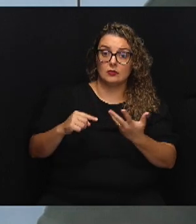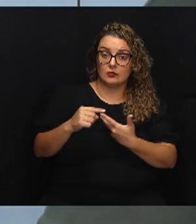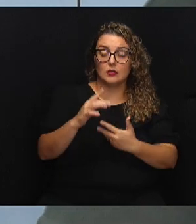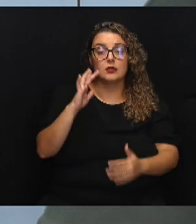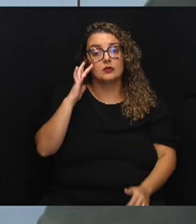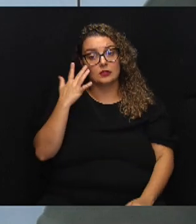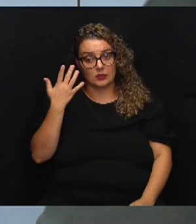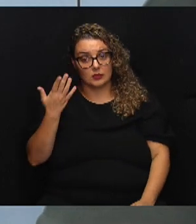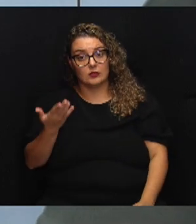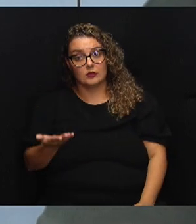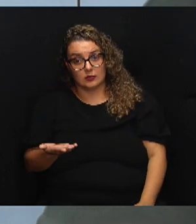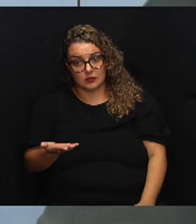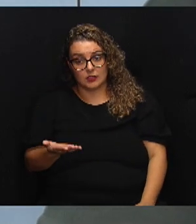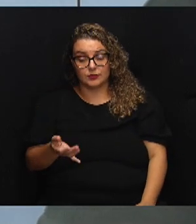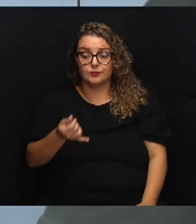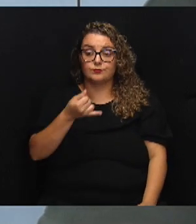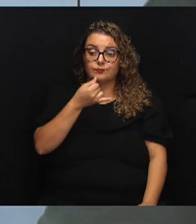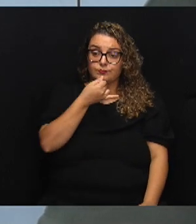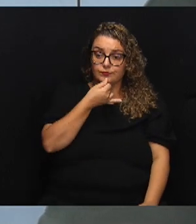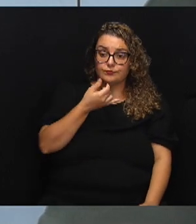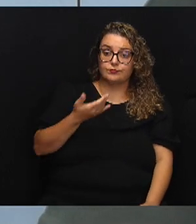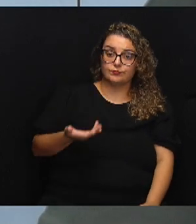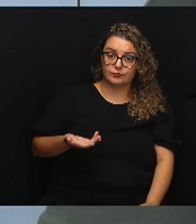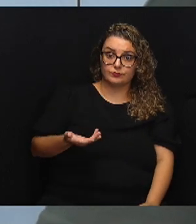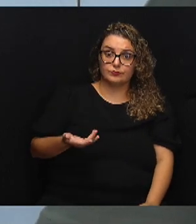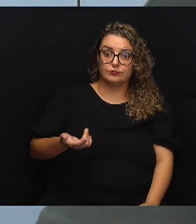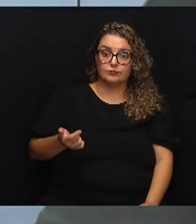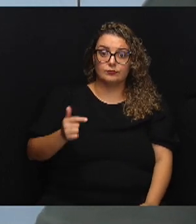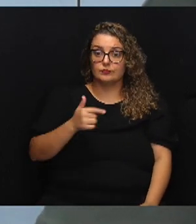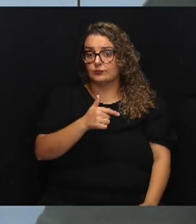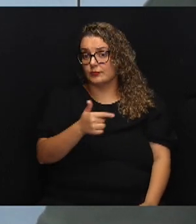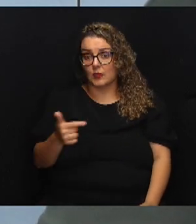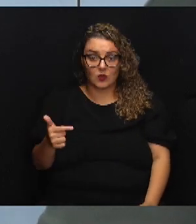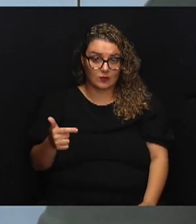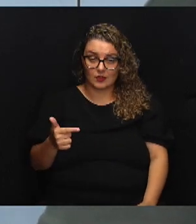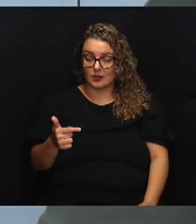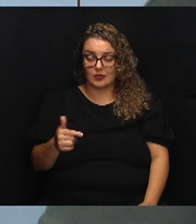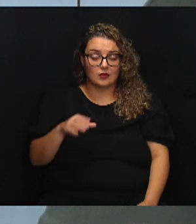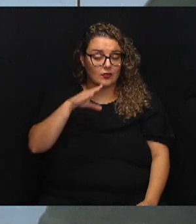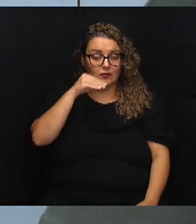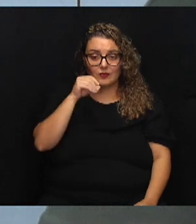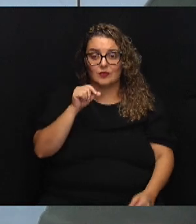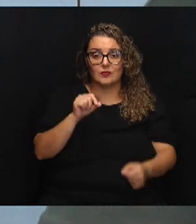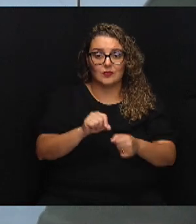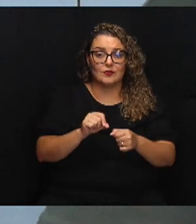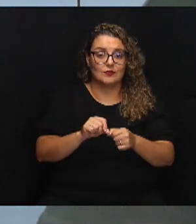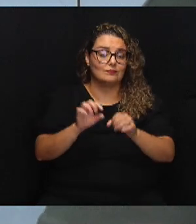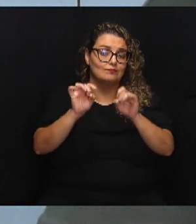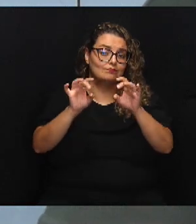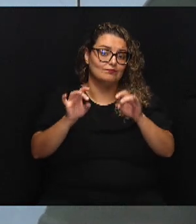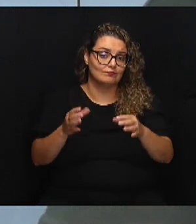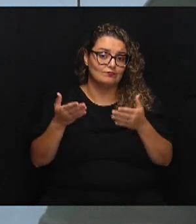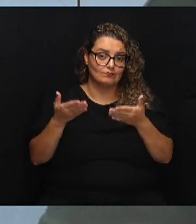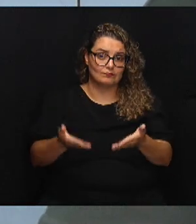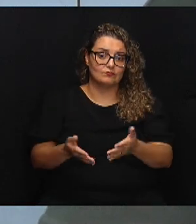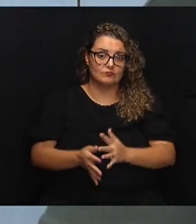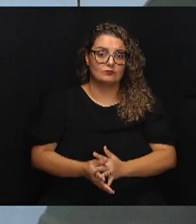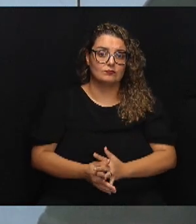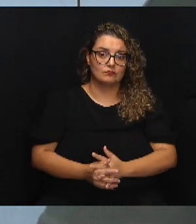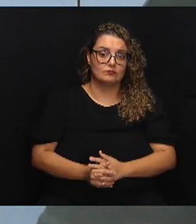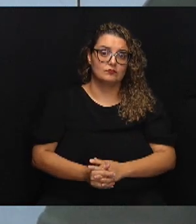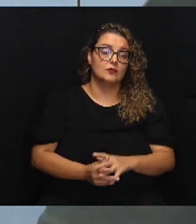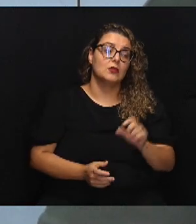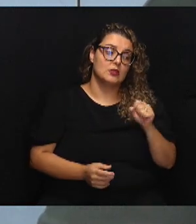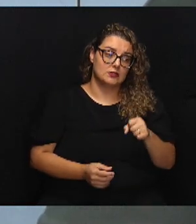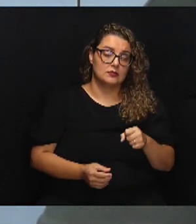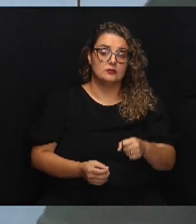que, infelizmente, não terão pernas para fazer uma coisa exclusiva só para isso. Embora seria